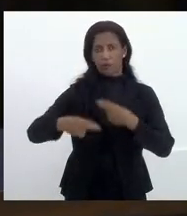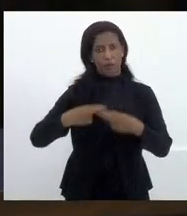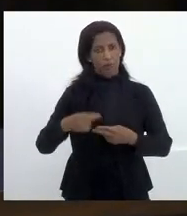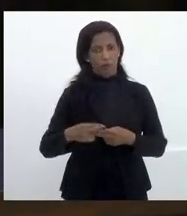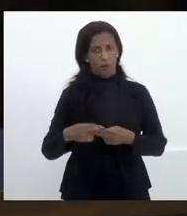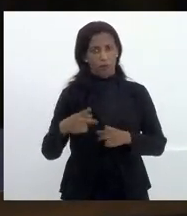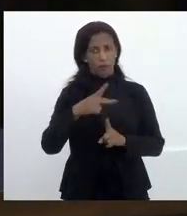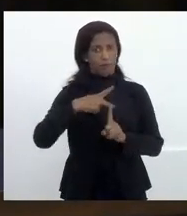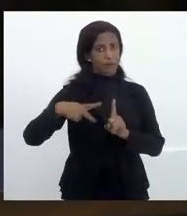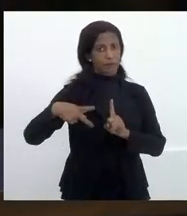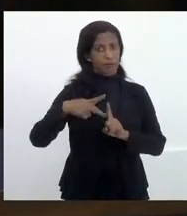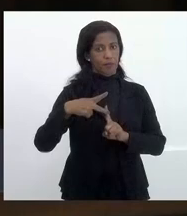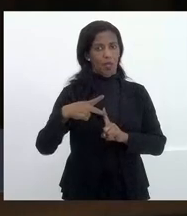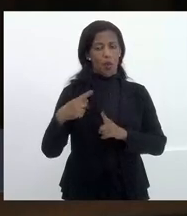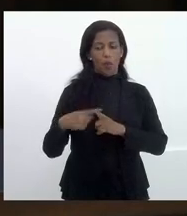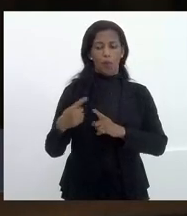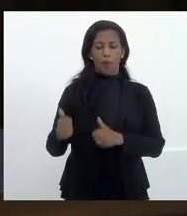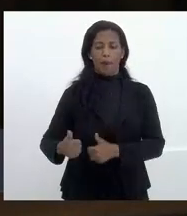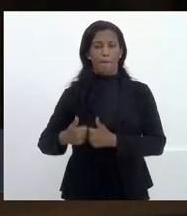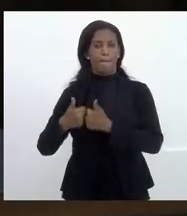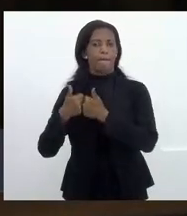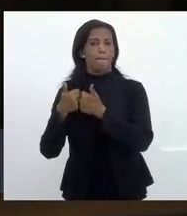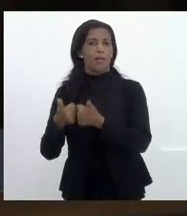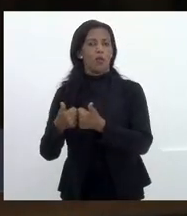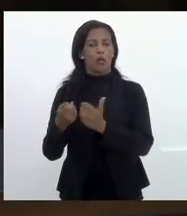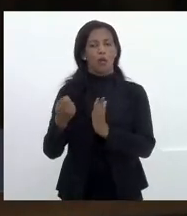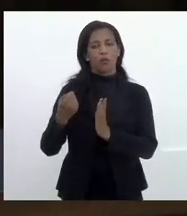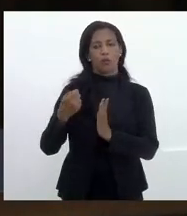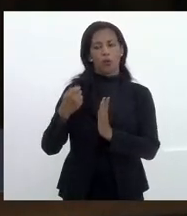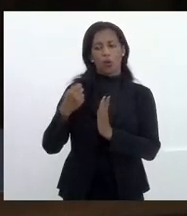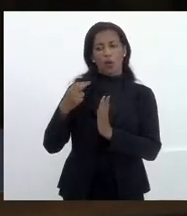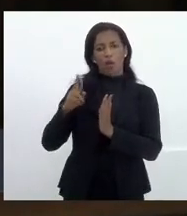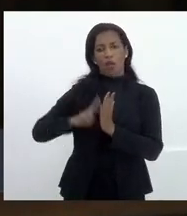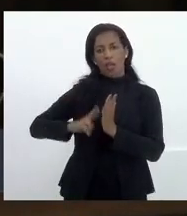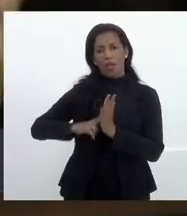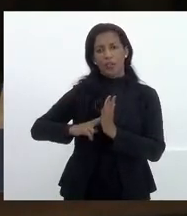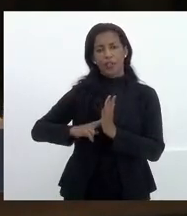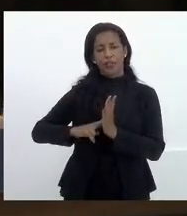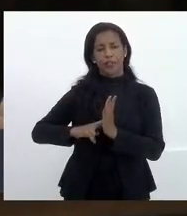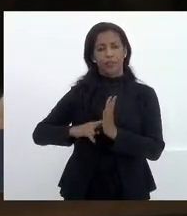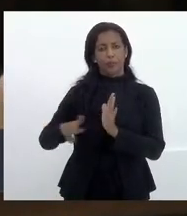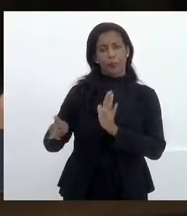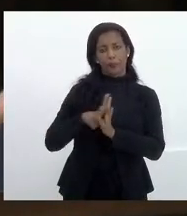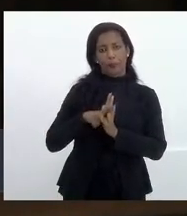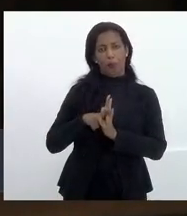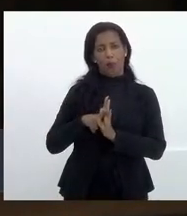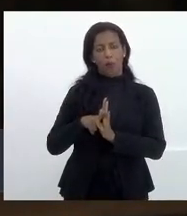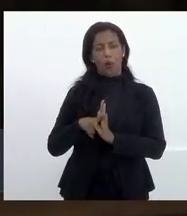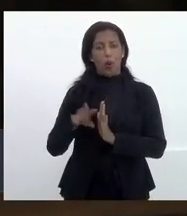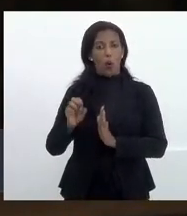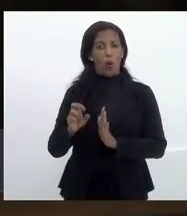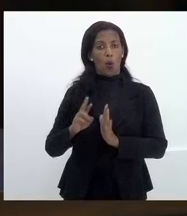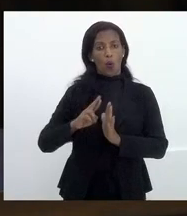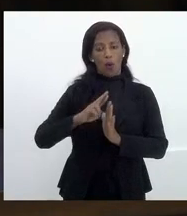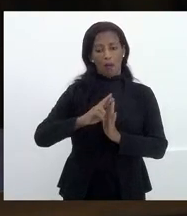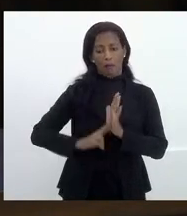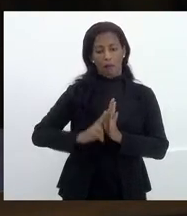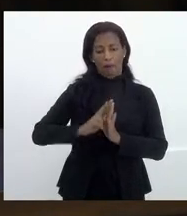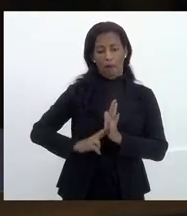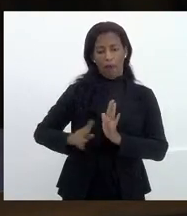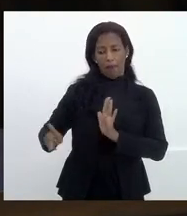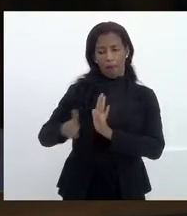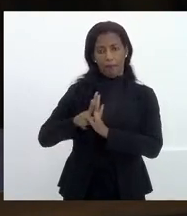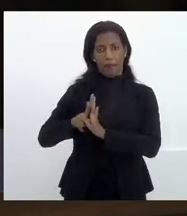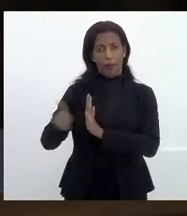da Previdência por quê que é melhorar o seu regime próprio ou impor regras mais justo às vezes ele está fazendo essa